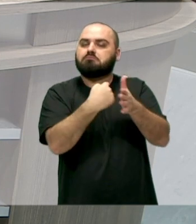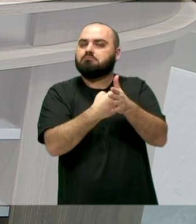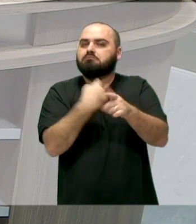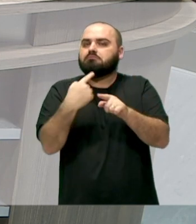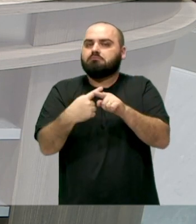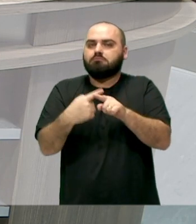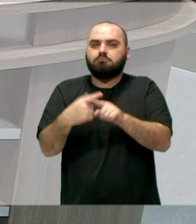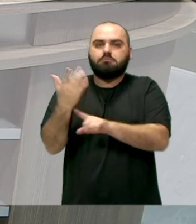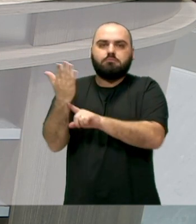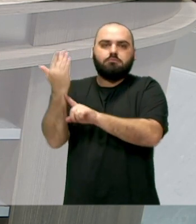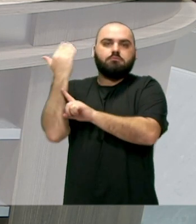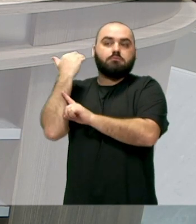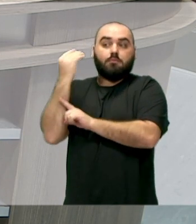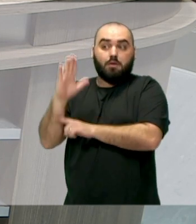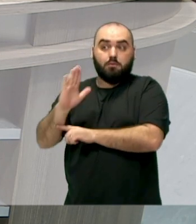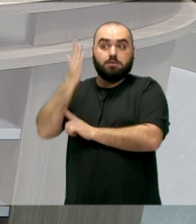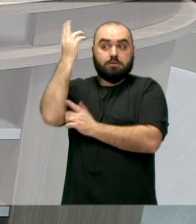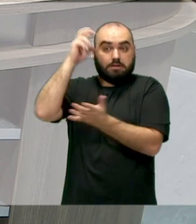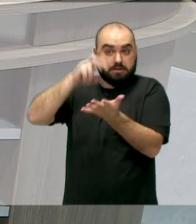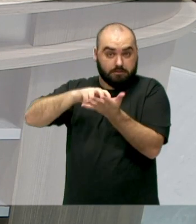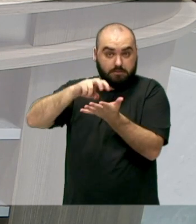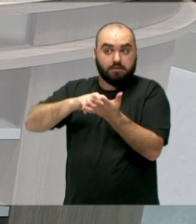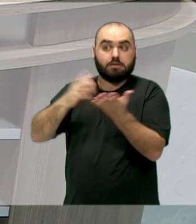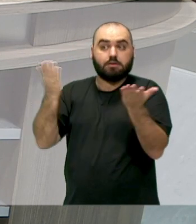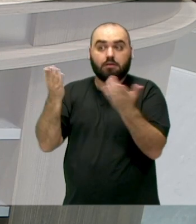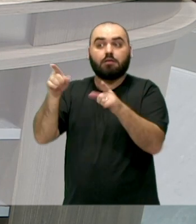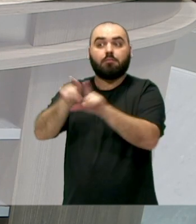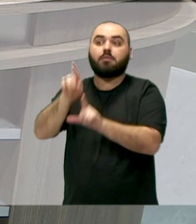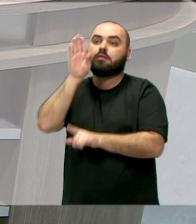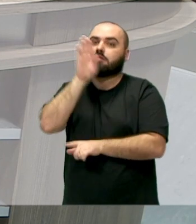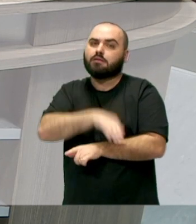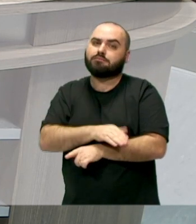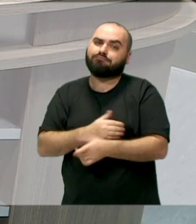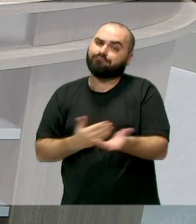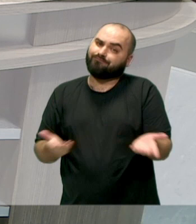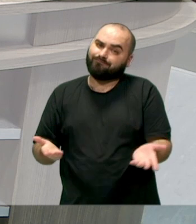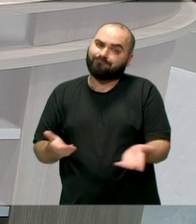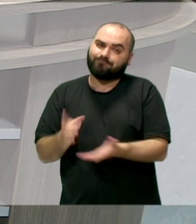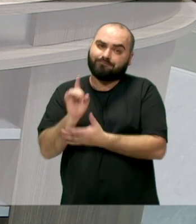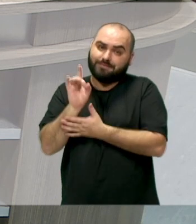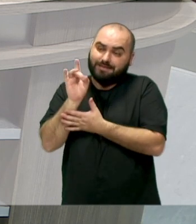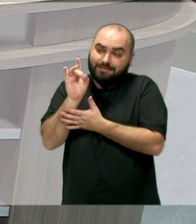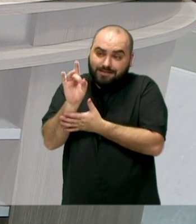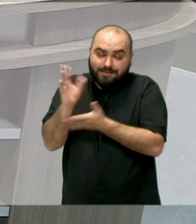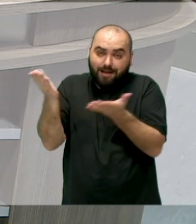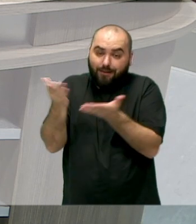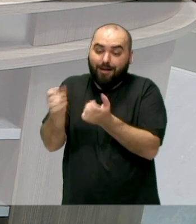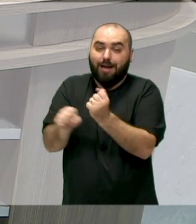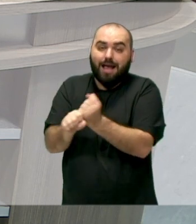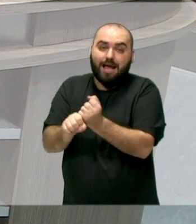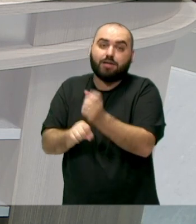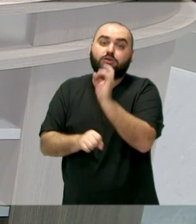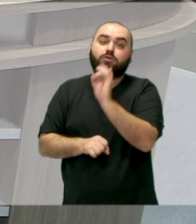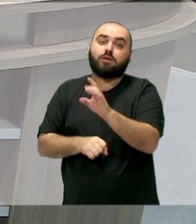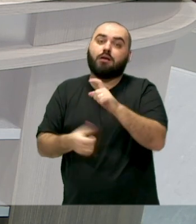oficinas aconteciam de manhã e à tarde. E esse ano a gente acabou optando por manter as oficinas somente à tarde, são em 2 períodos, né? A